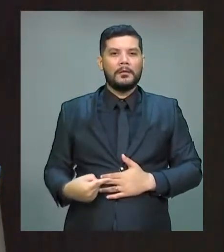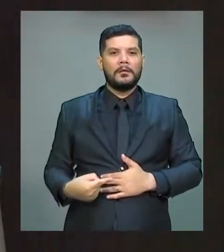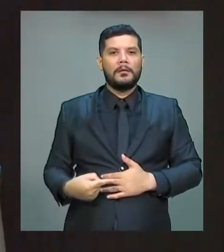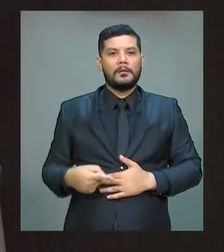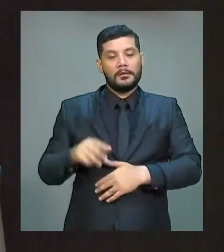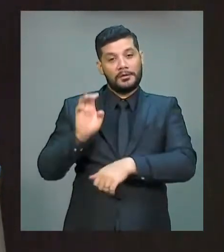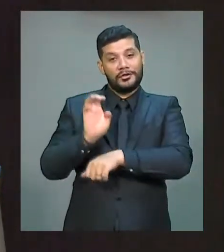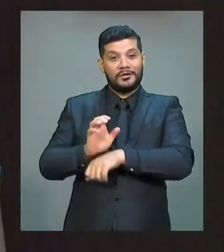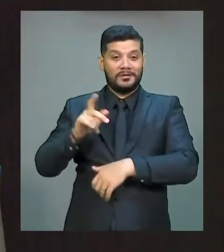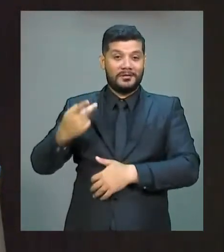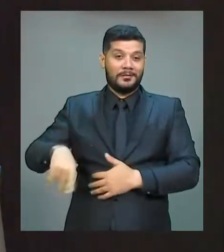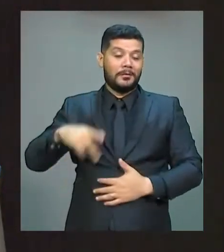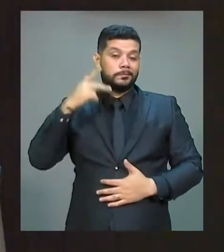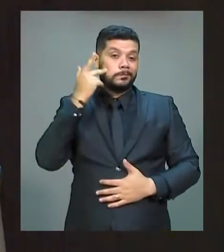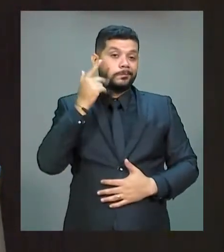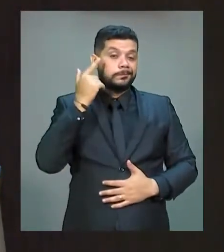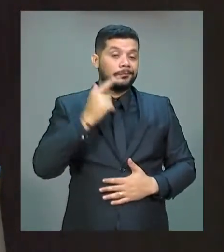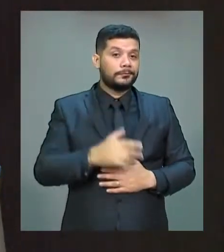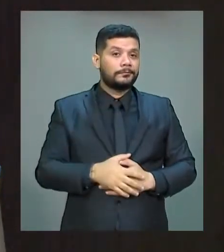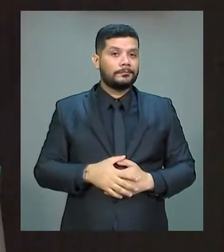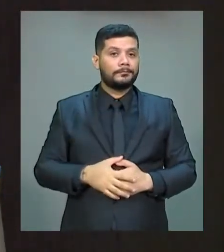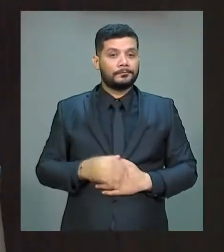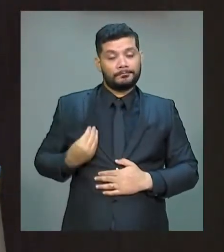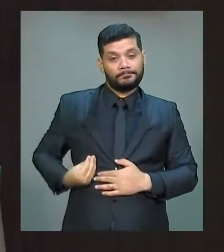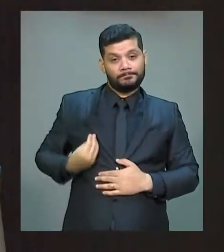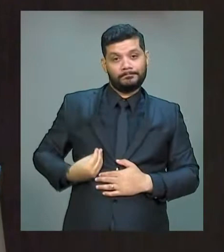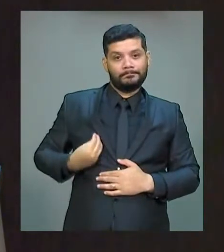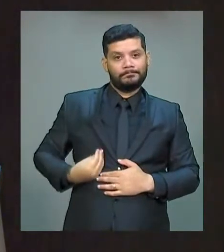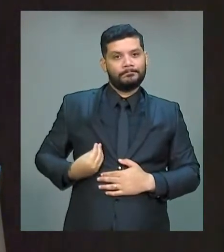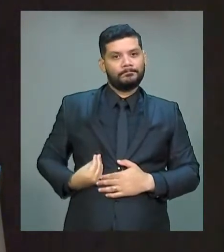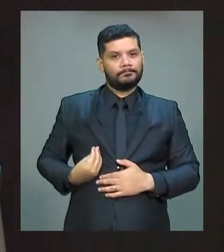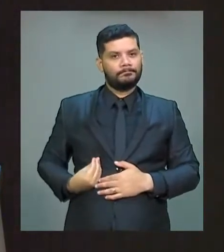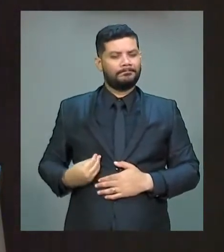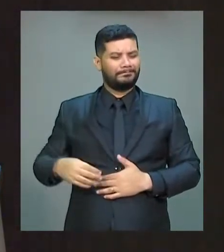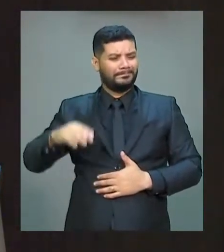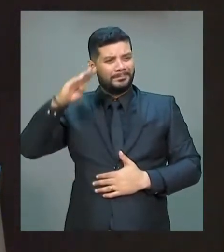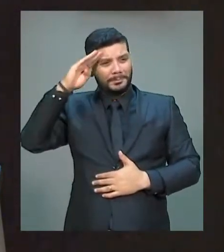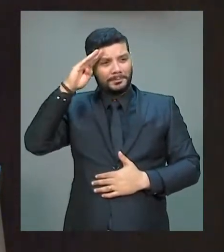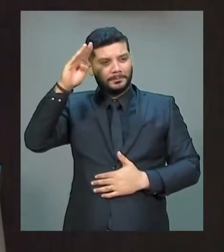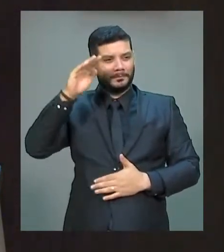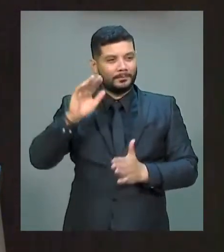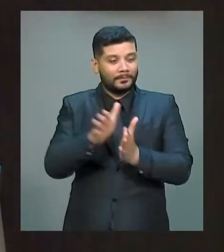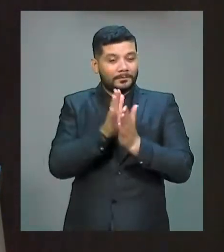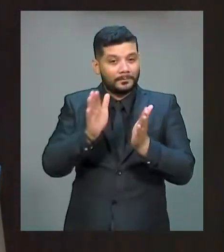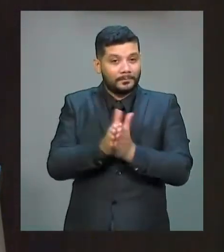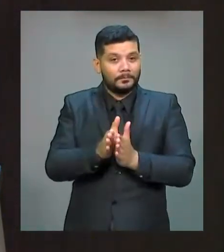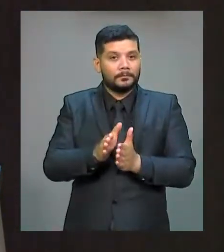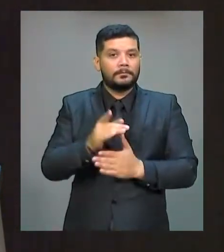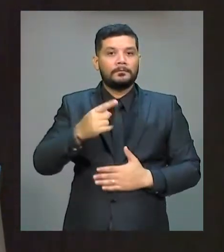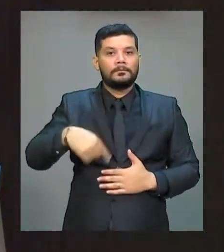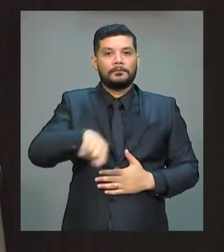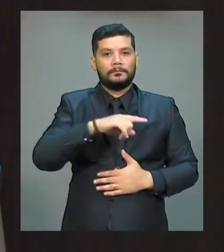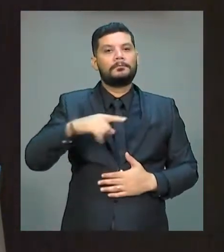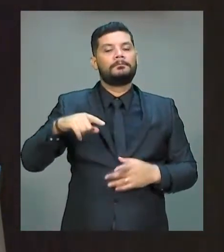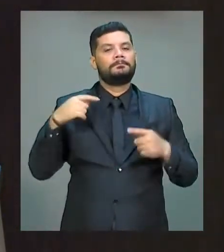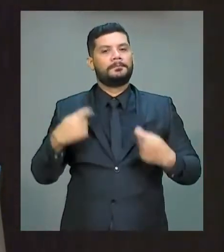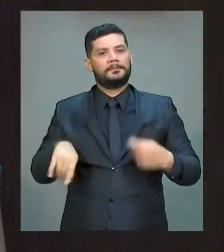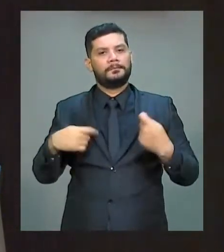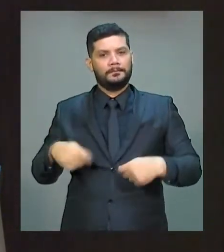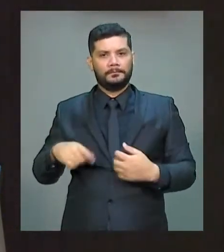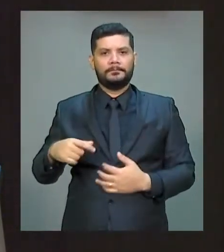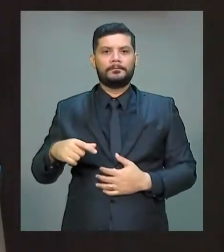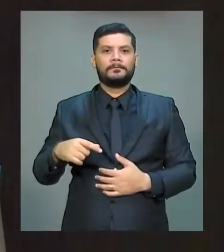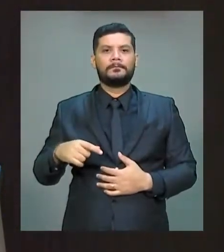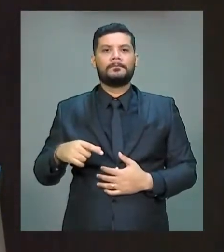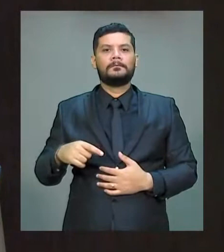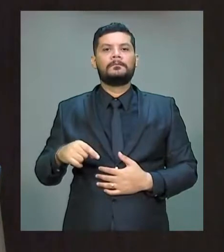Ceará. Estes, sobretudo, os extremamente pobres, devem ter acesso a uma renda básica